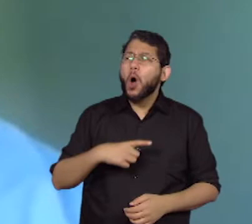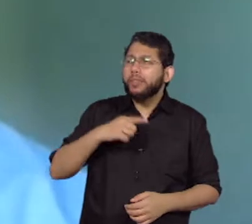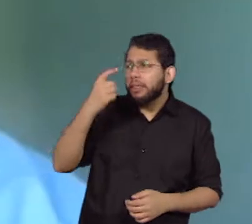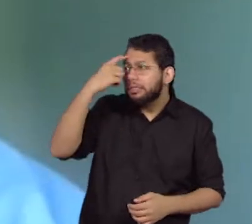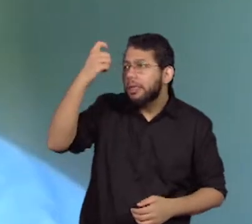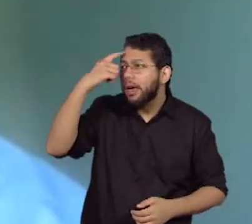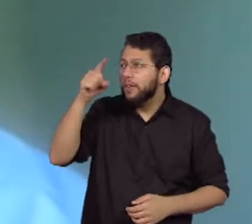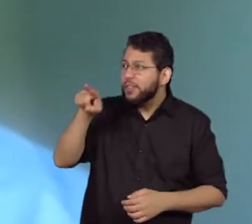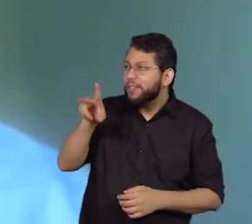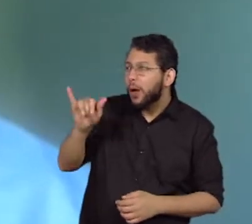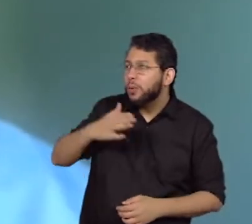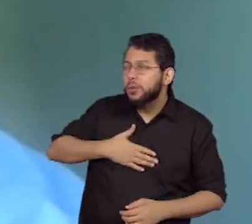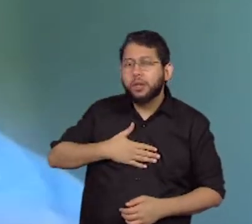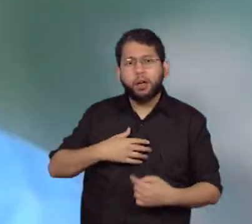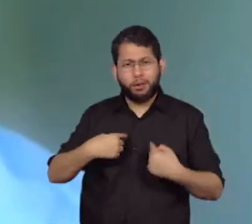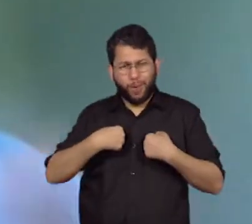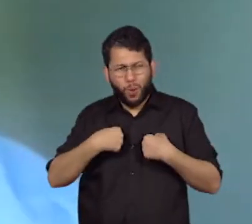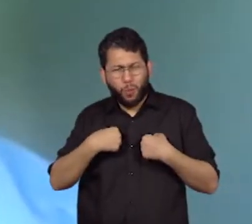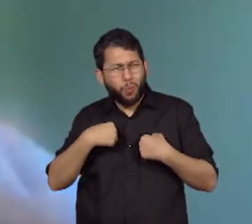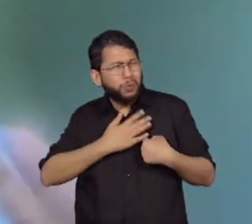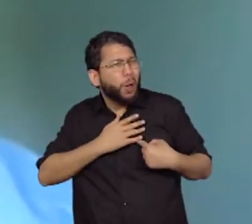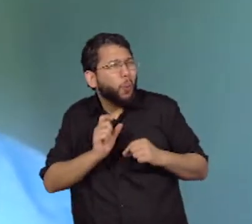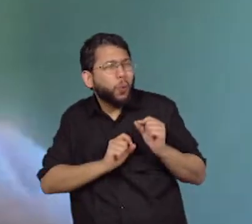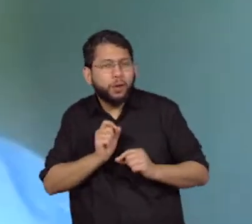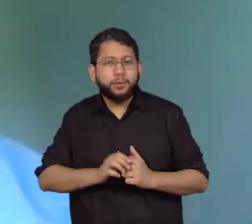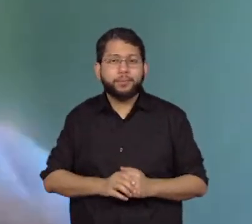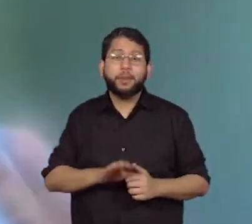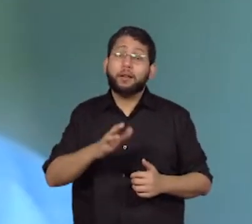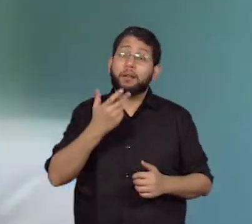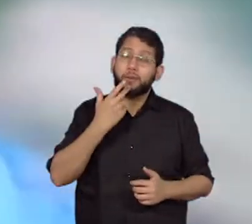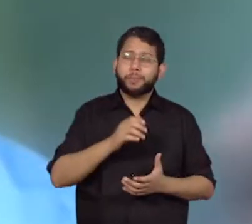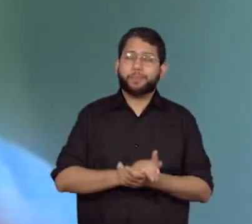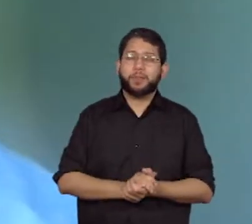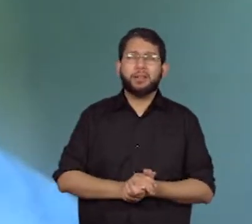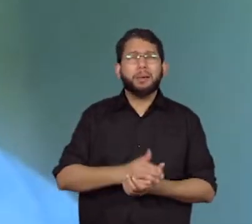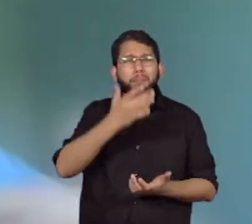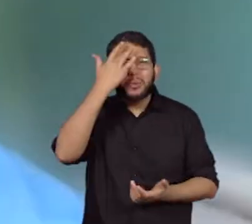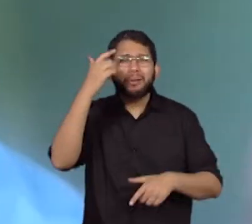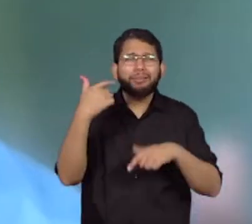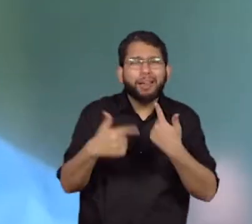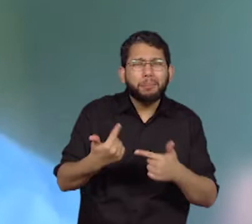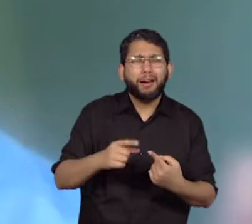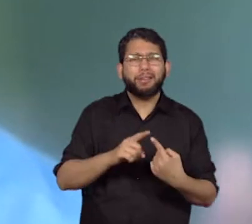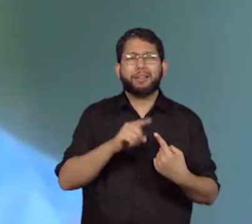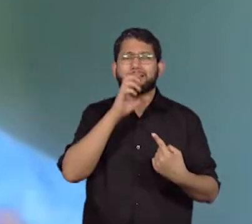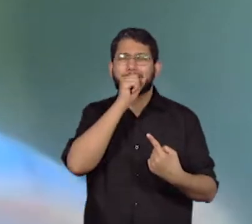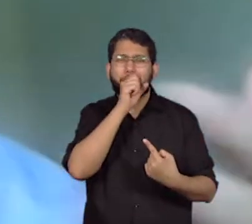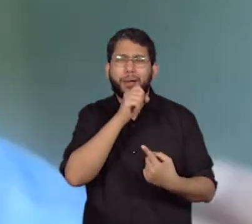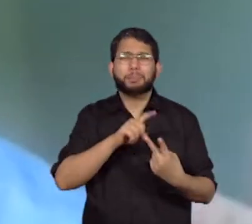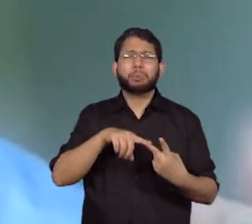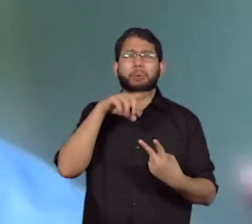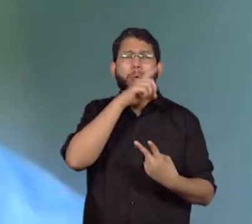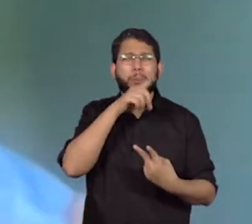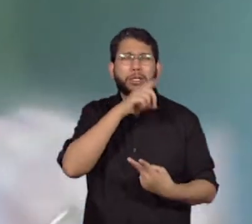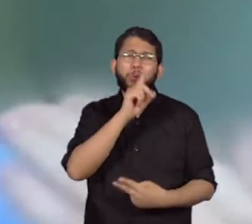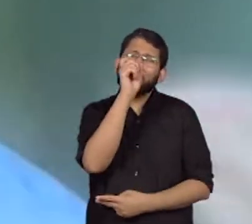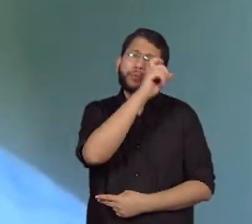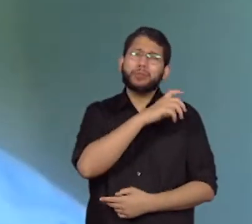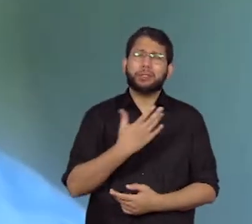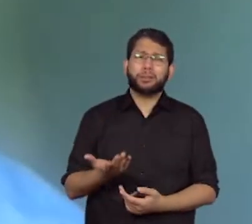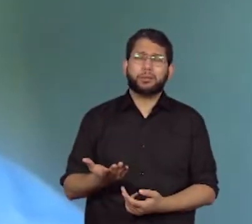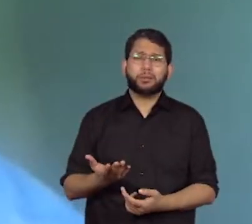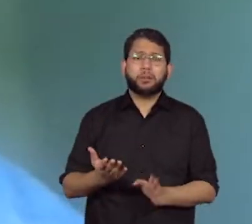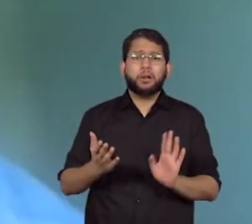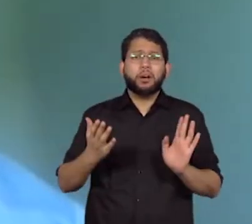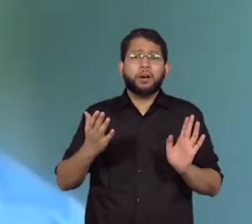ideia? Olha, é difícil encontrar quem trabalhe final de semana, sábado, domingo, a gente tem uma necessidade de uma